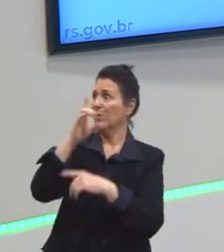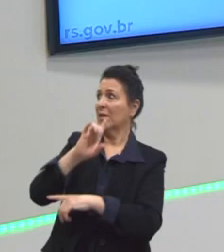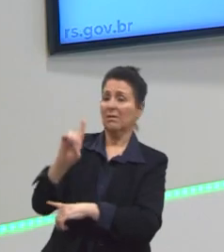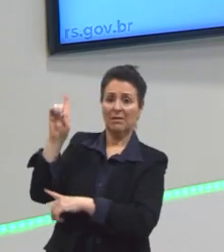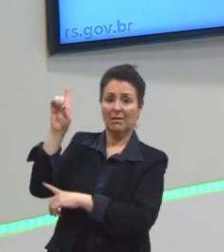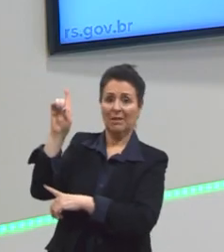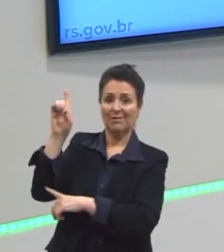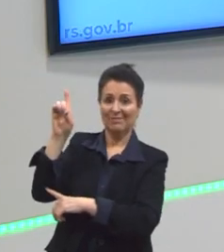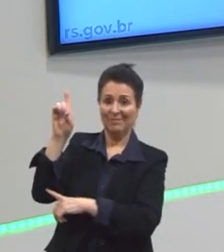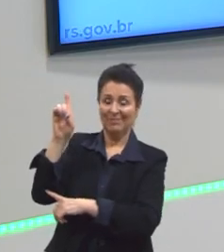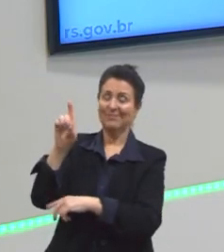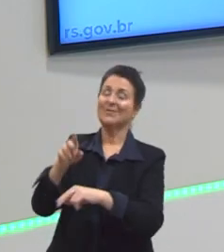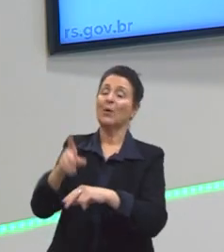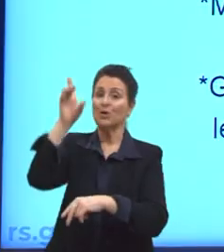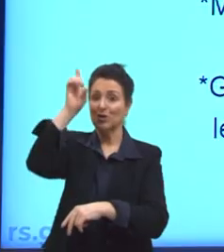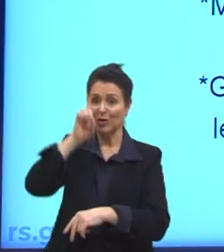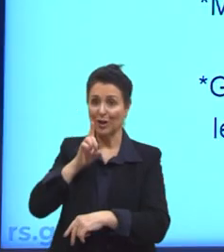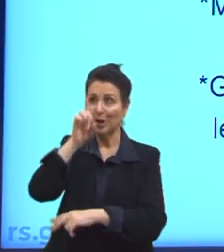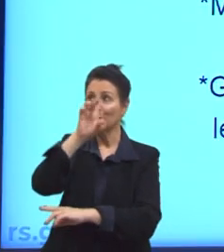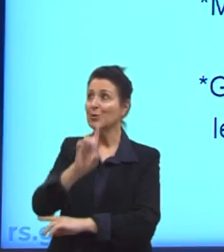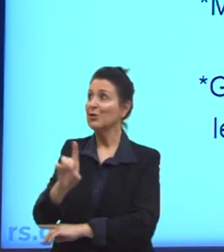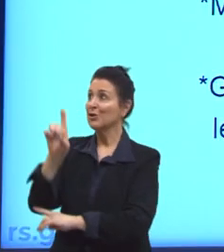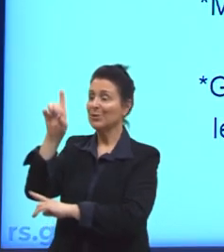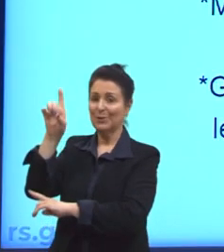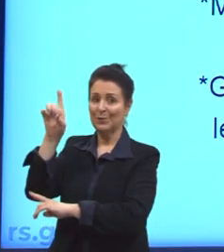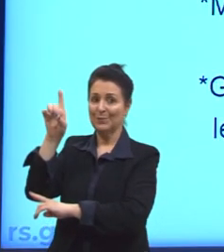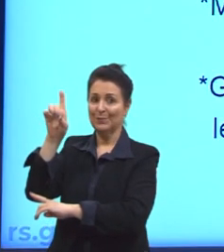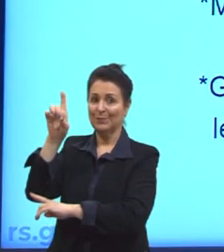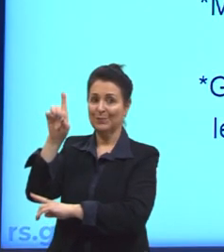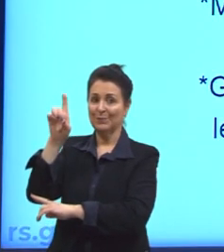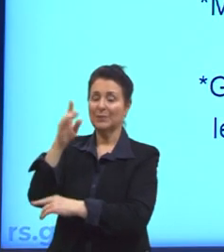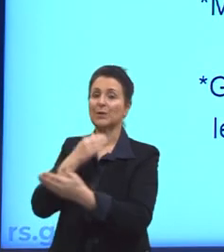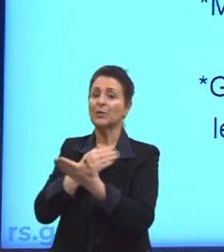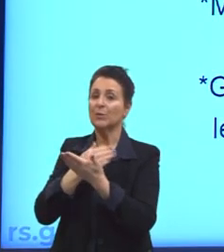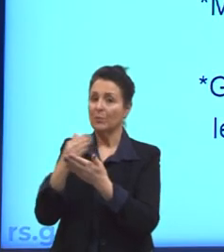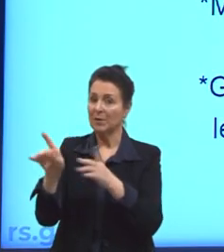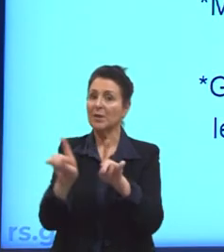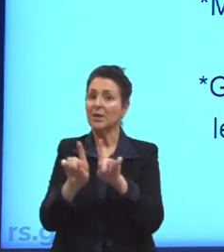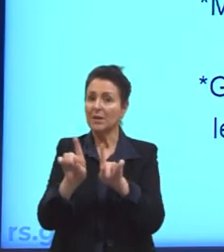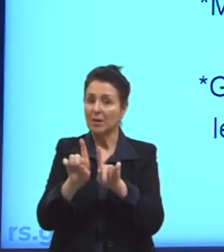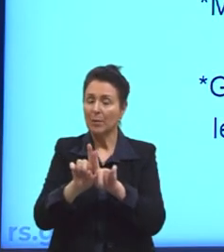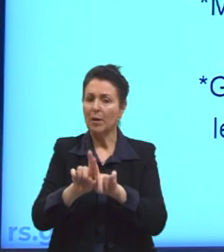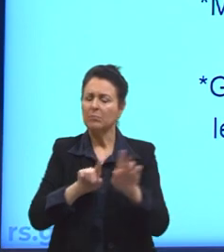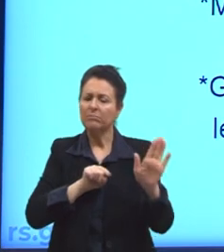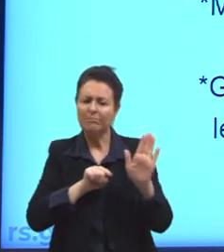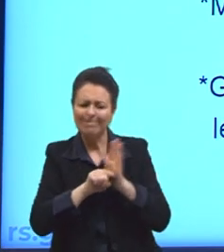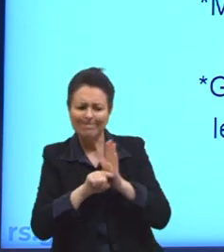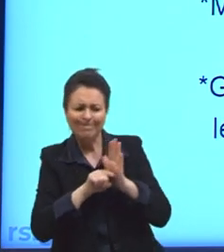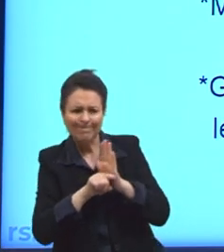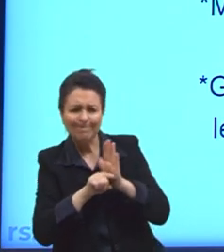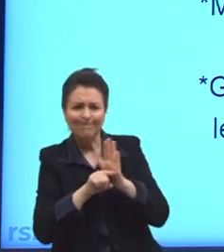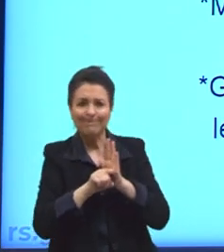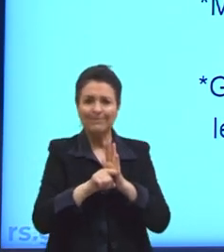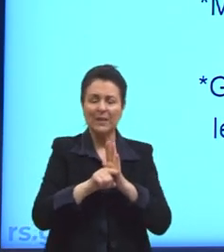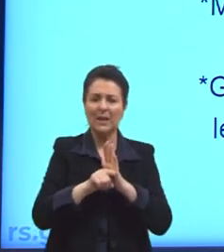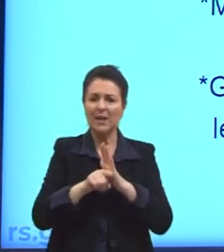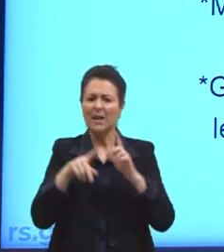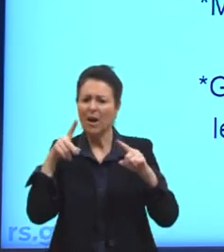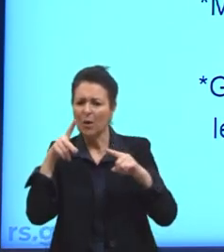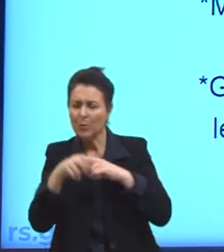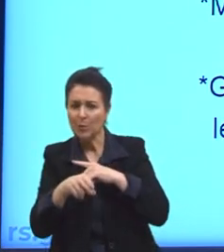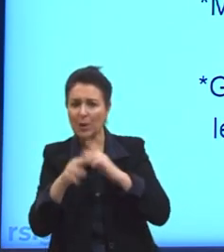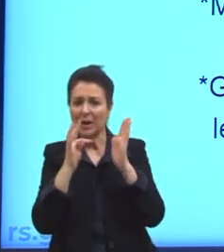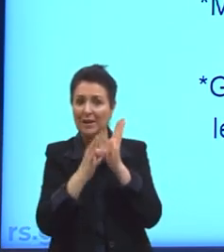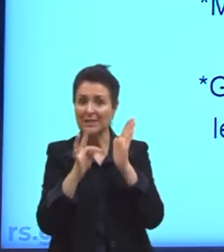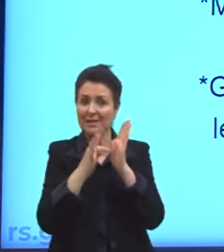em relação ao direito divino mas também começa Neto uma uma galera é a questionar essa ruptura das teorias